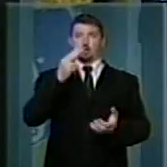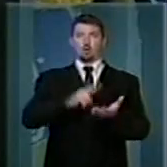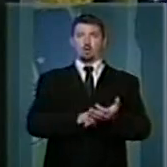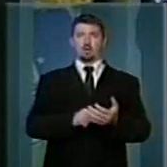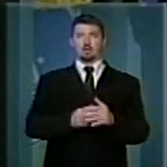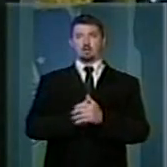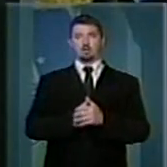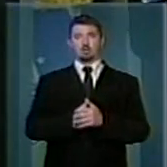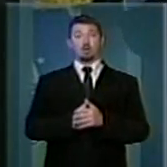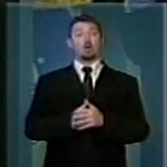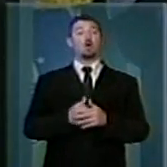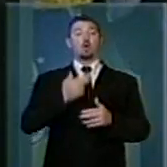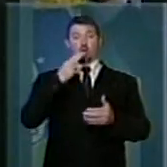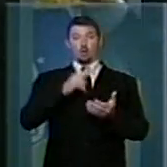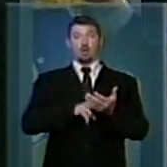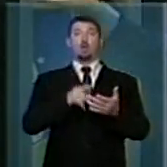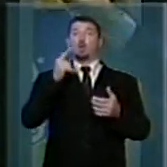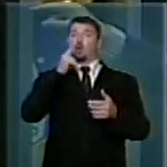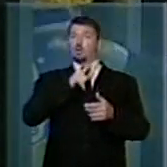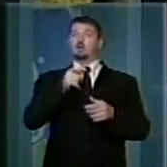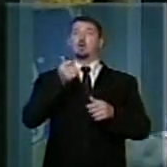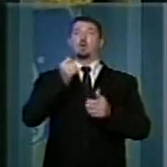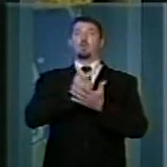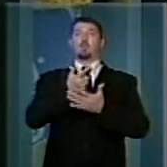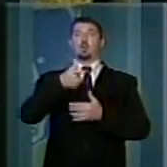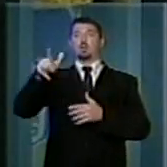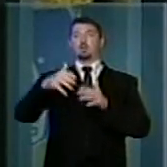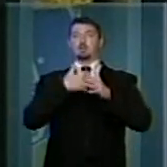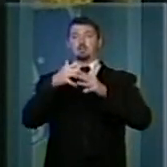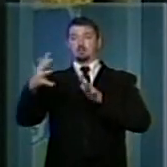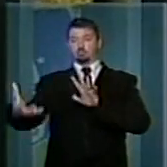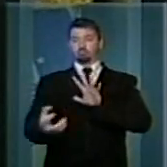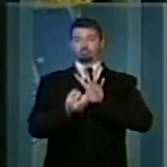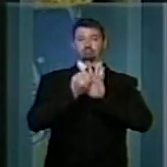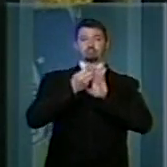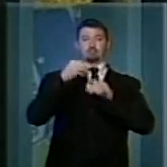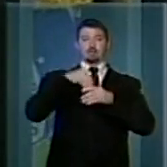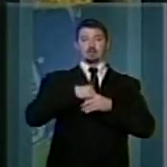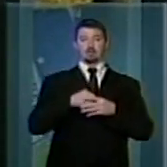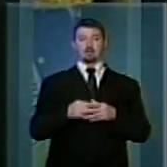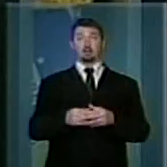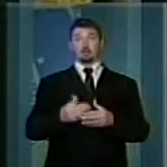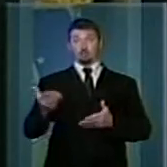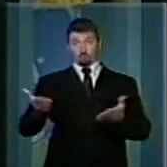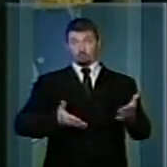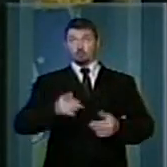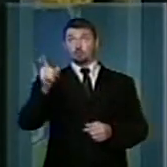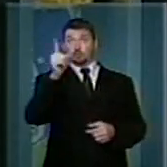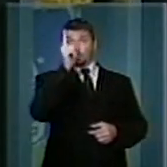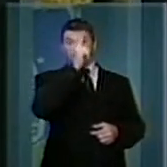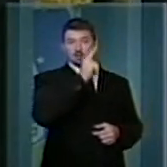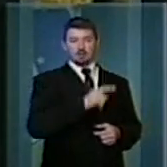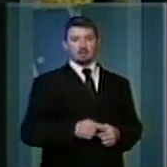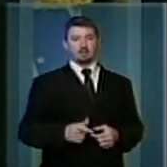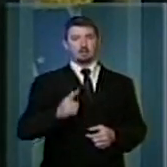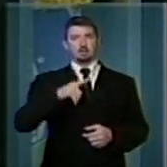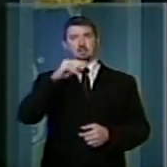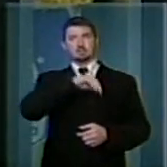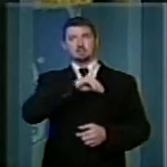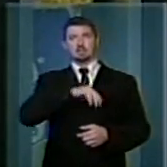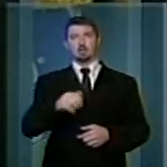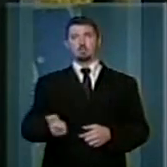que os Correios comprem outras empresas e se fortaleçam, e os funcionários terão